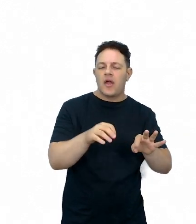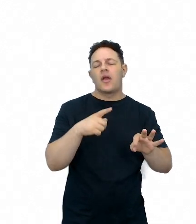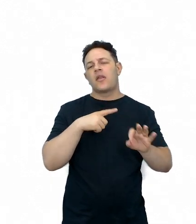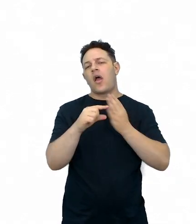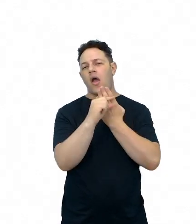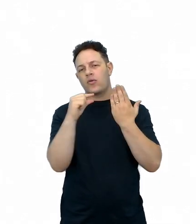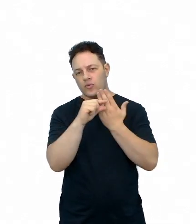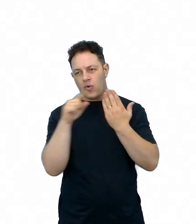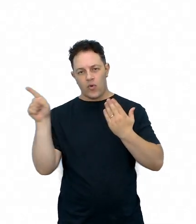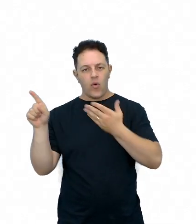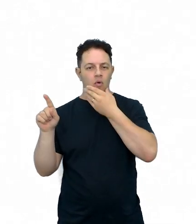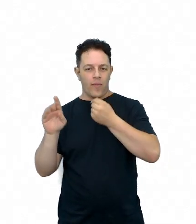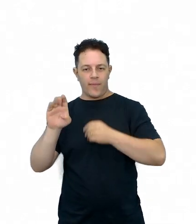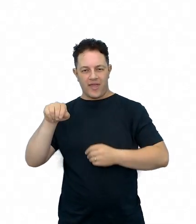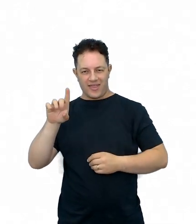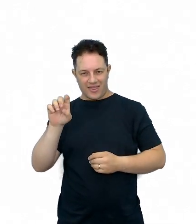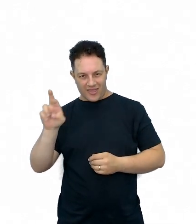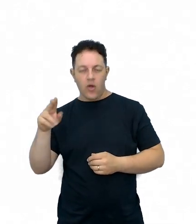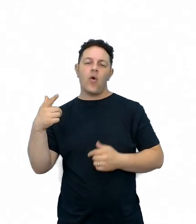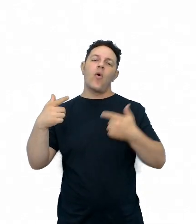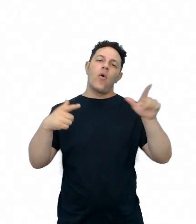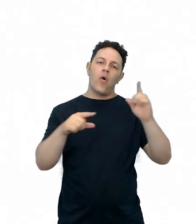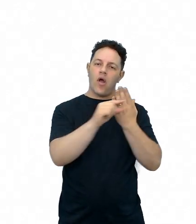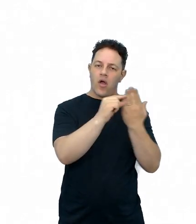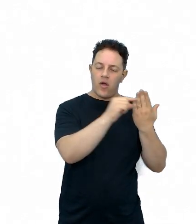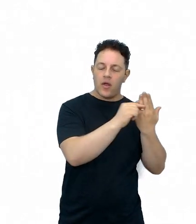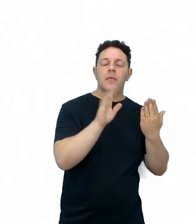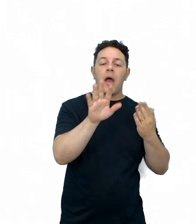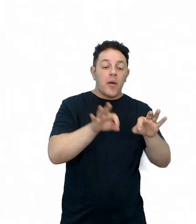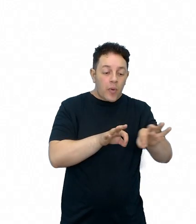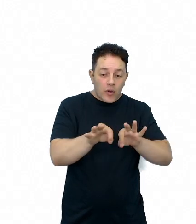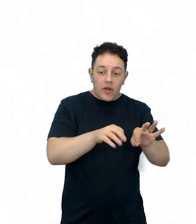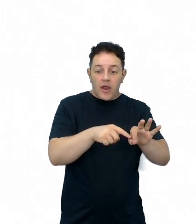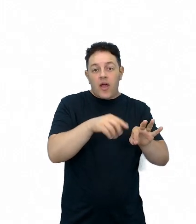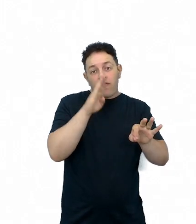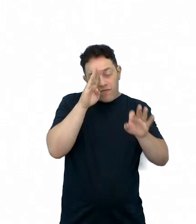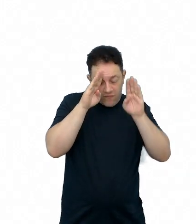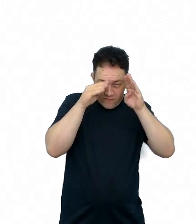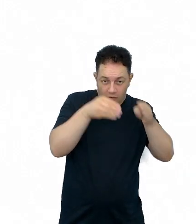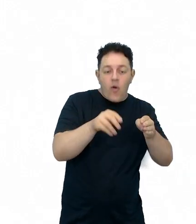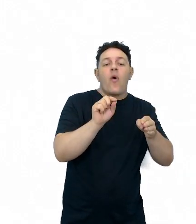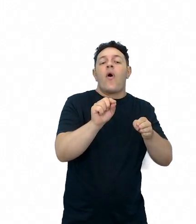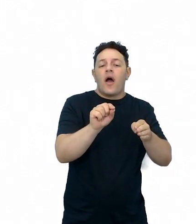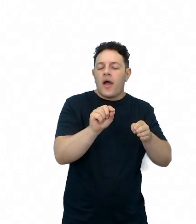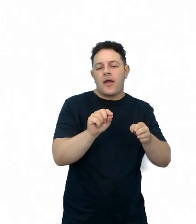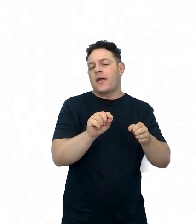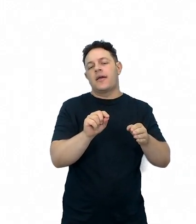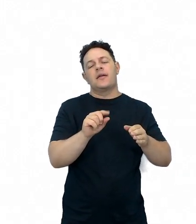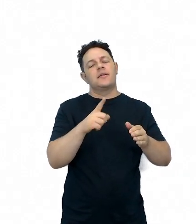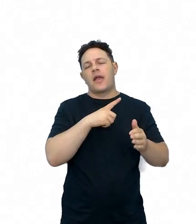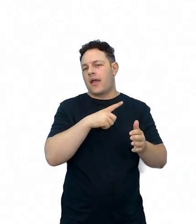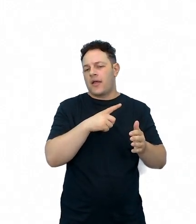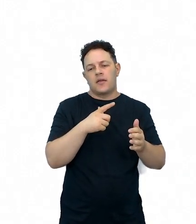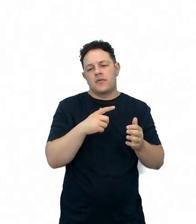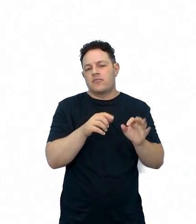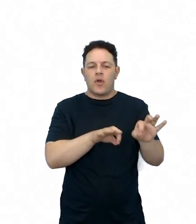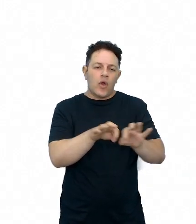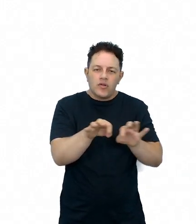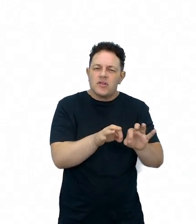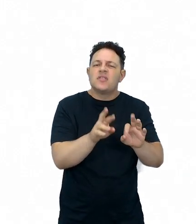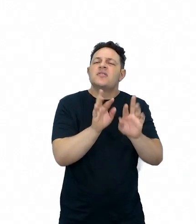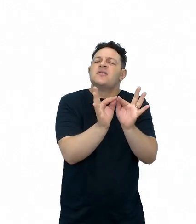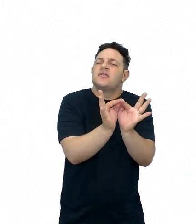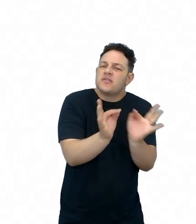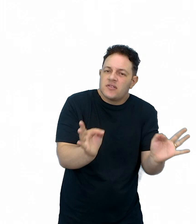também, ele não precisa só estar atrelado a várias disciplinas. Eu posso fazer até um projeto